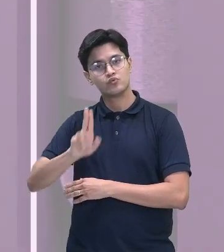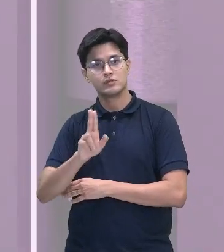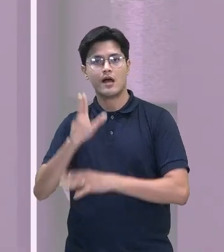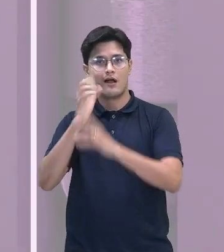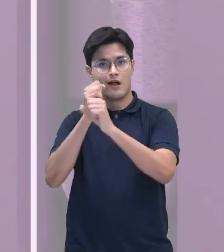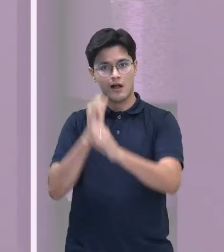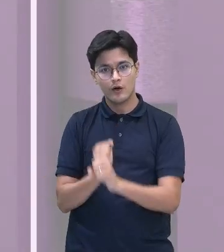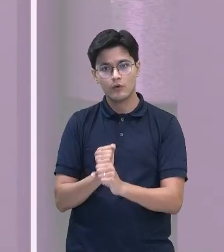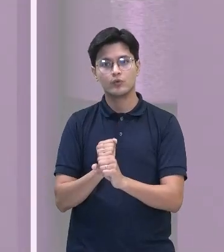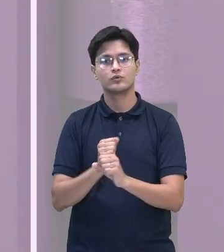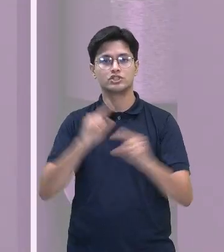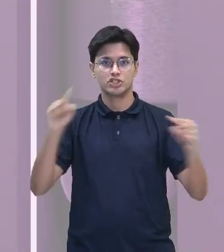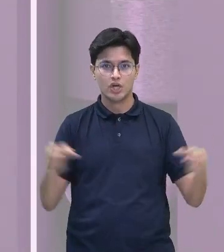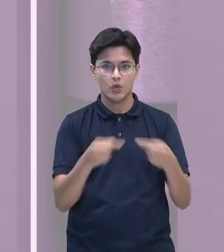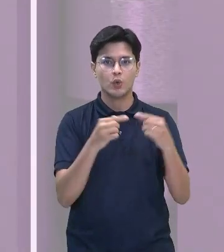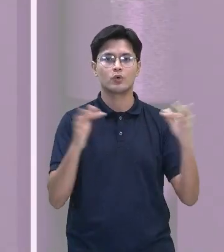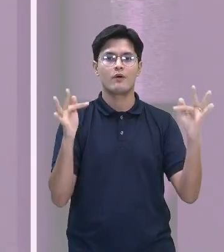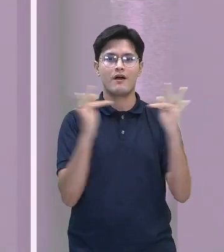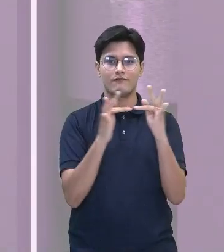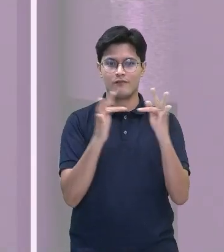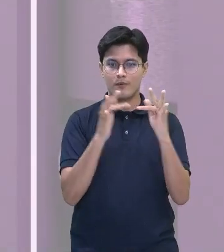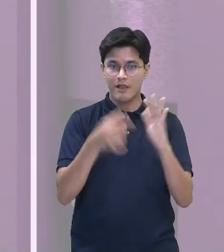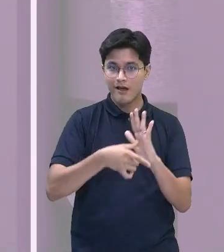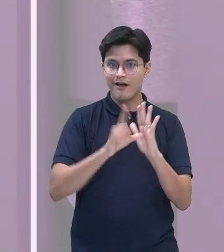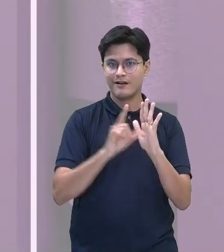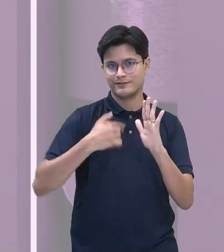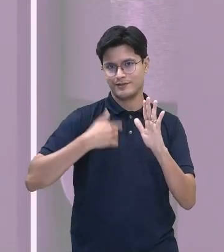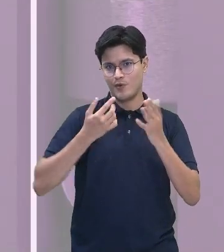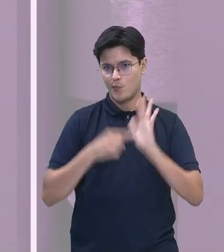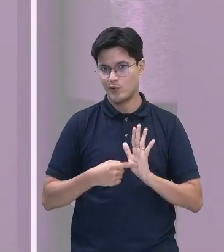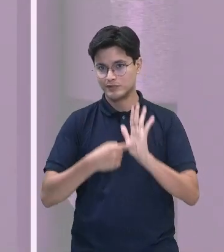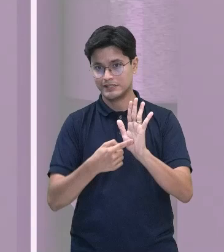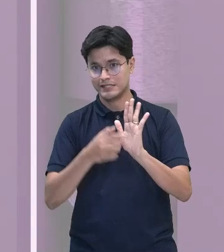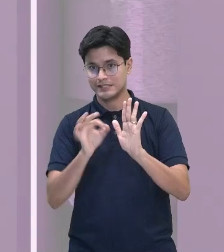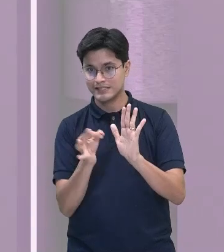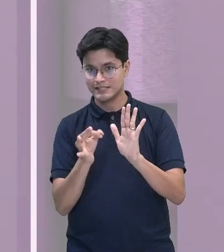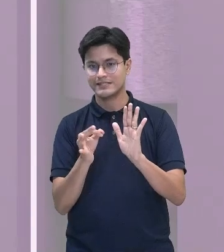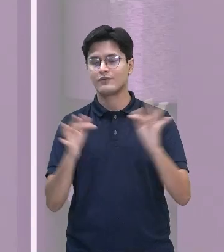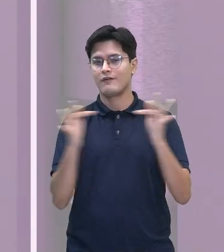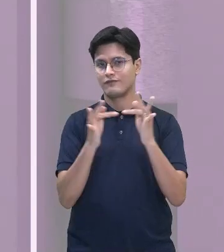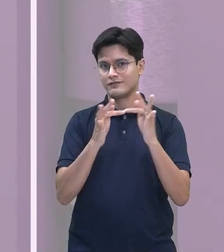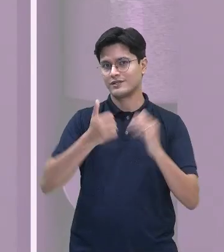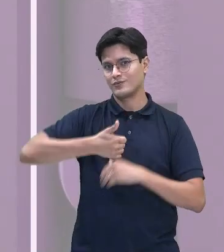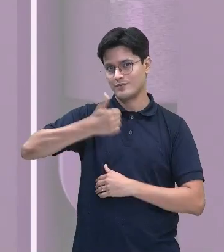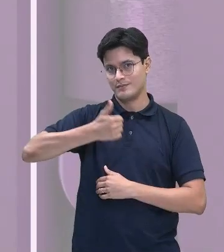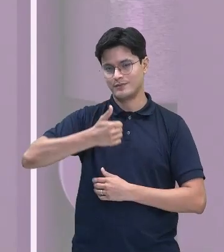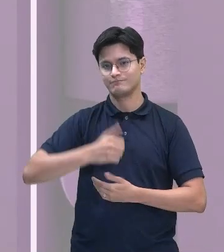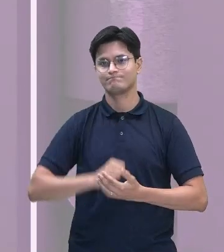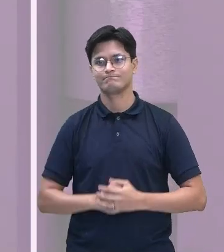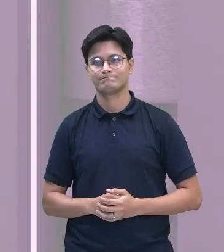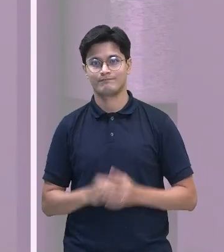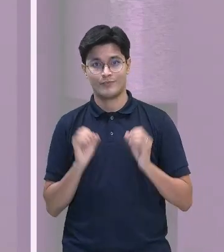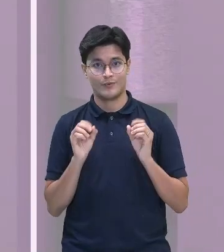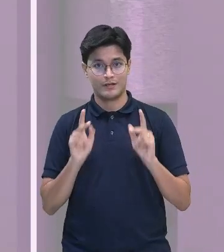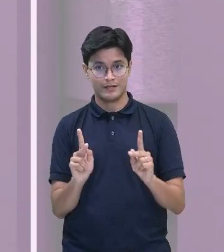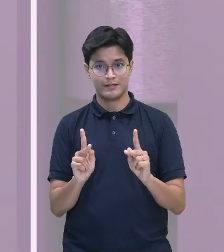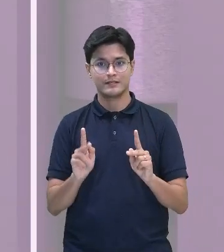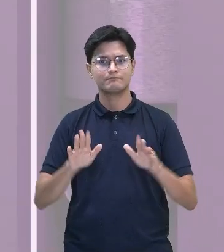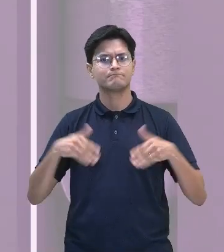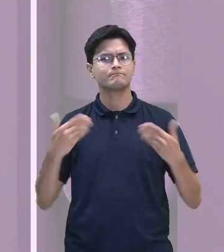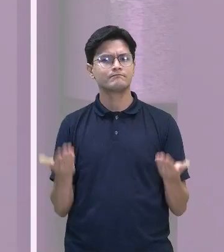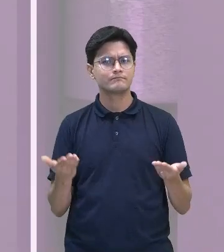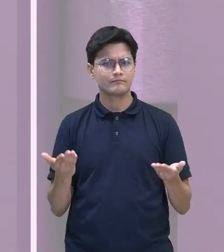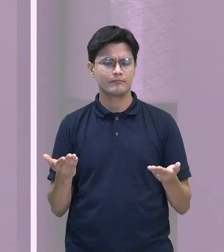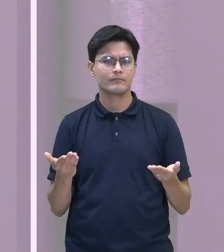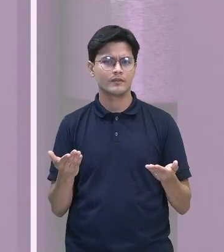dado pela função matemática, pela função do primeiro grau que o professor acabou de mostrar para você. Tudo bem? Então, vamos verificar o